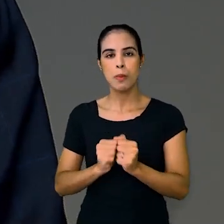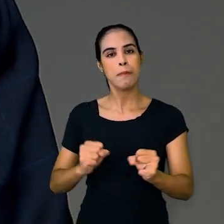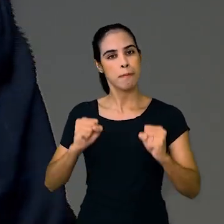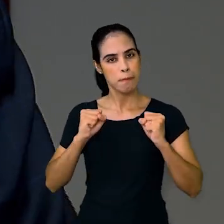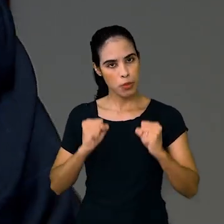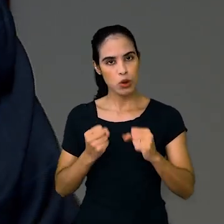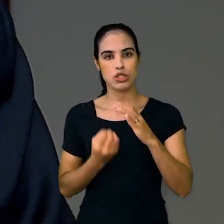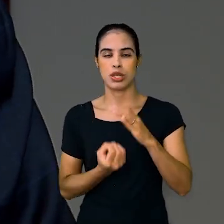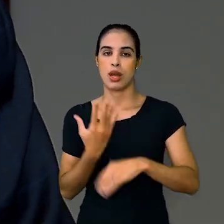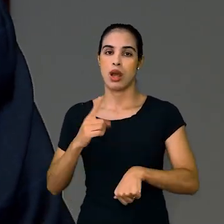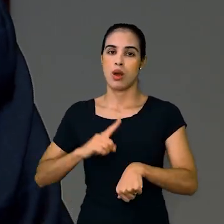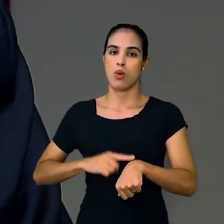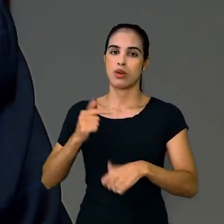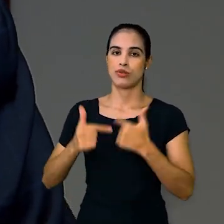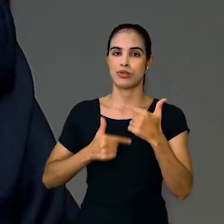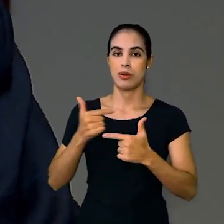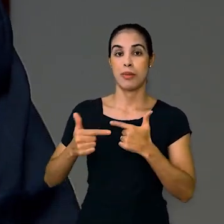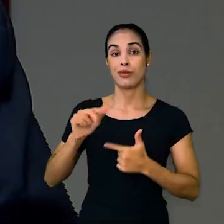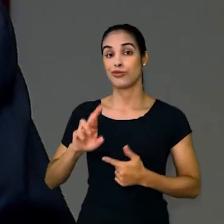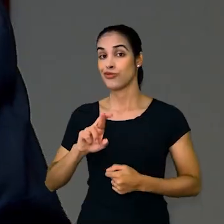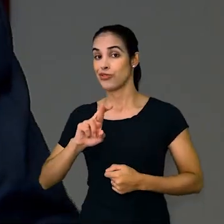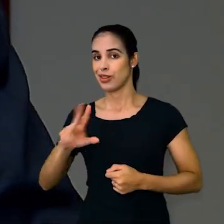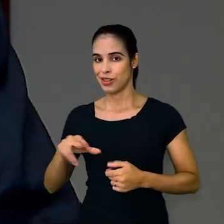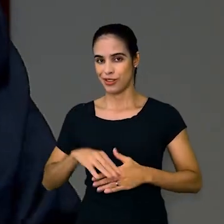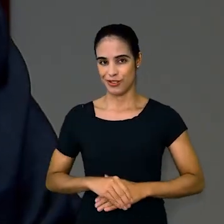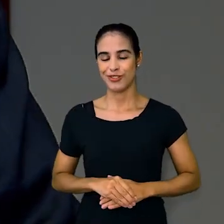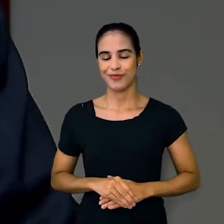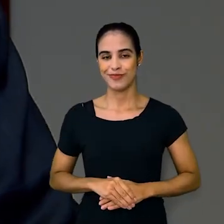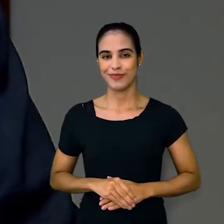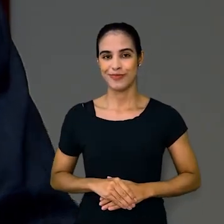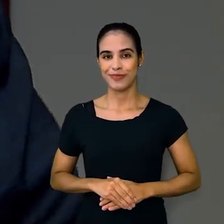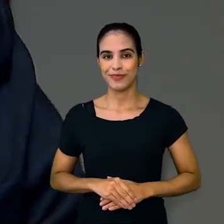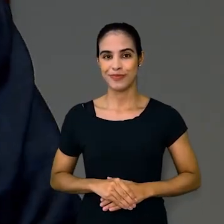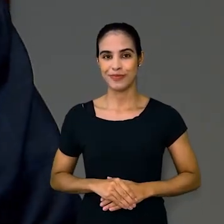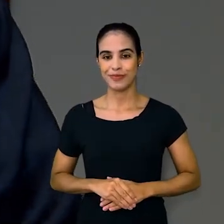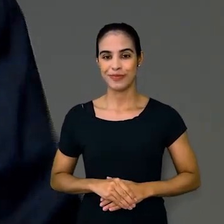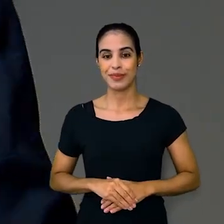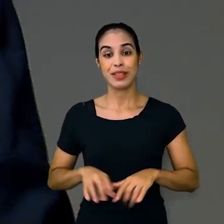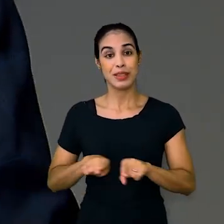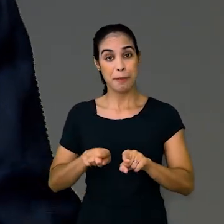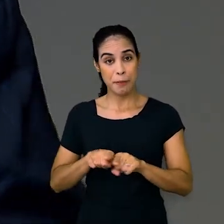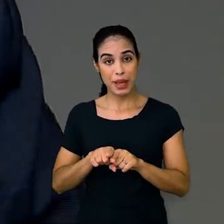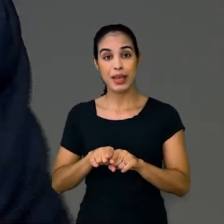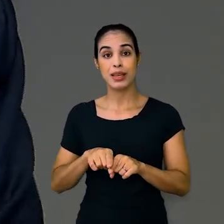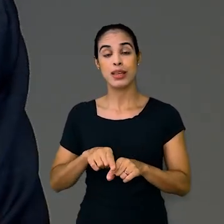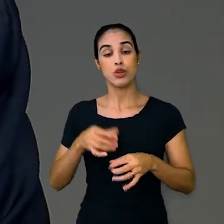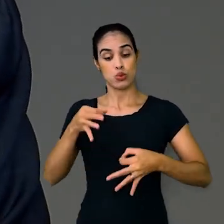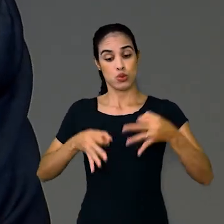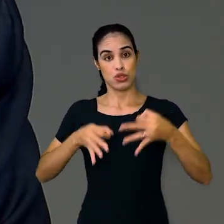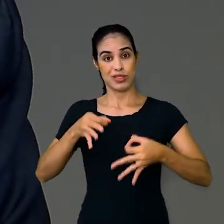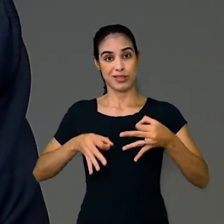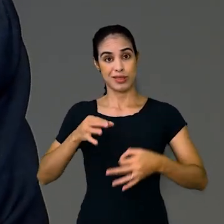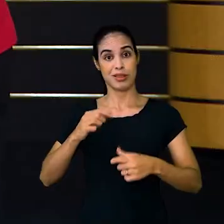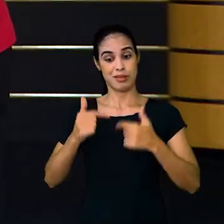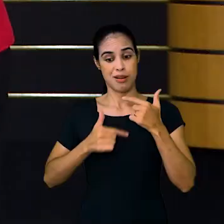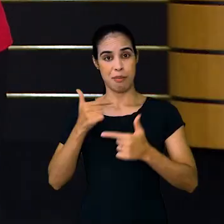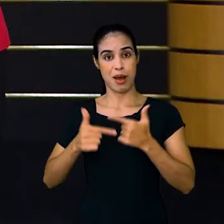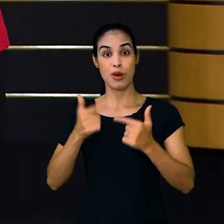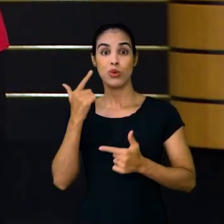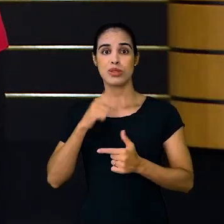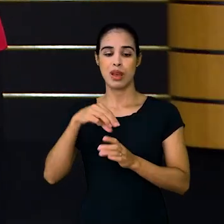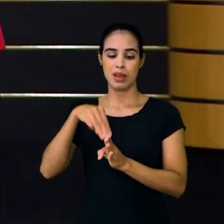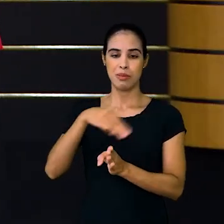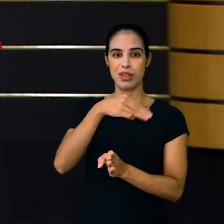uma jornada de trabalho diferenciada e, sobretudo, com a mediação da Justiça do Trabalho.